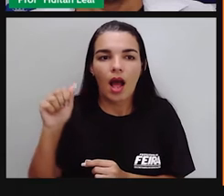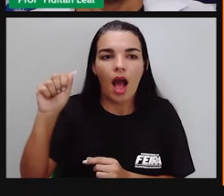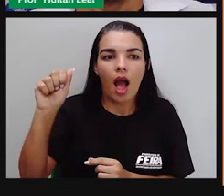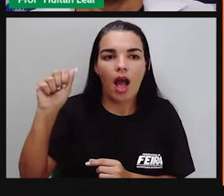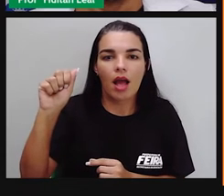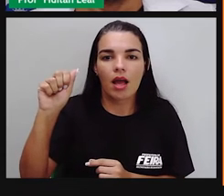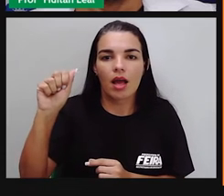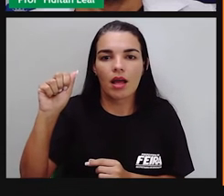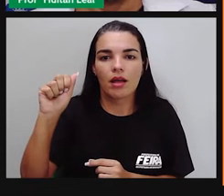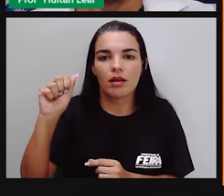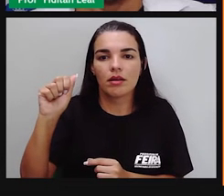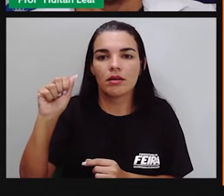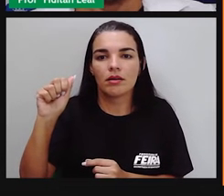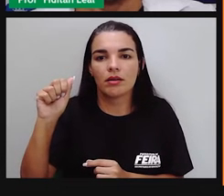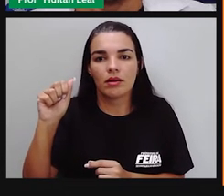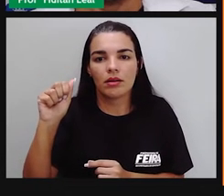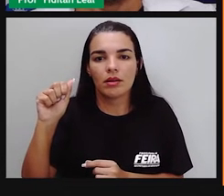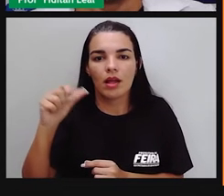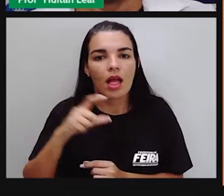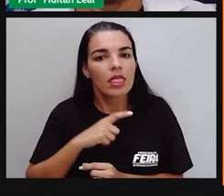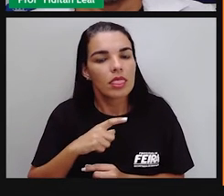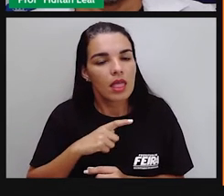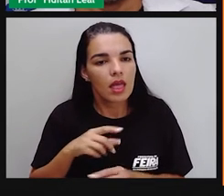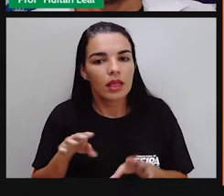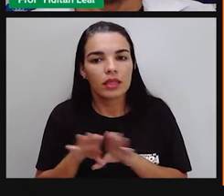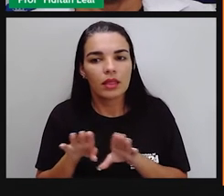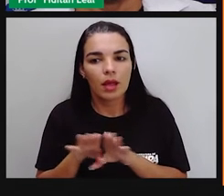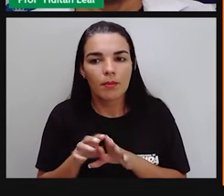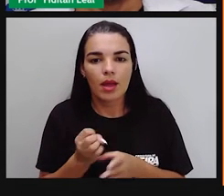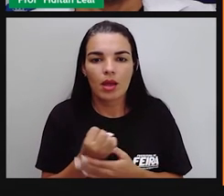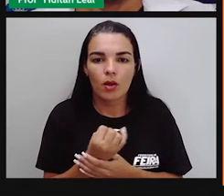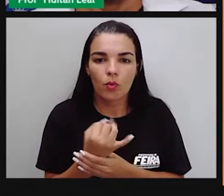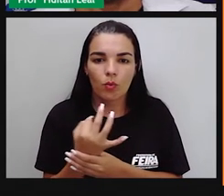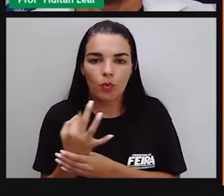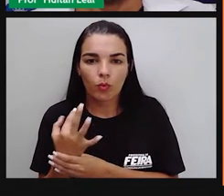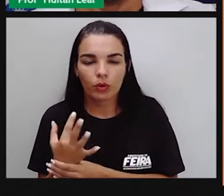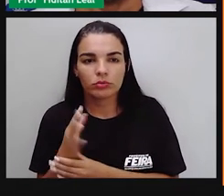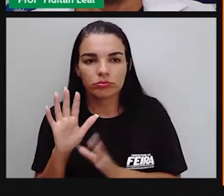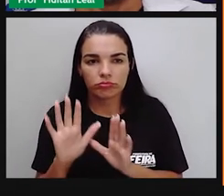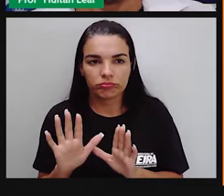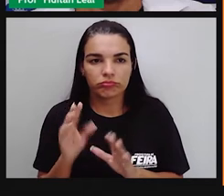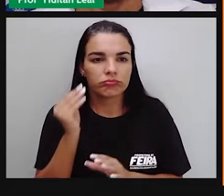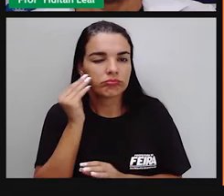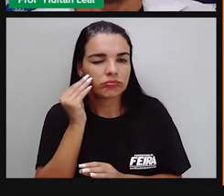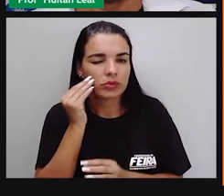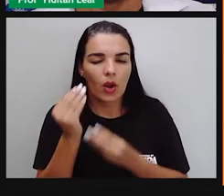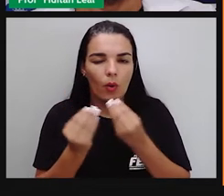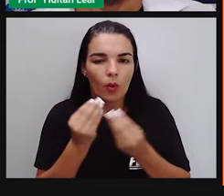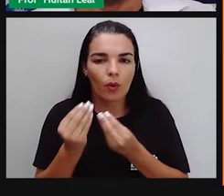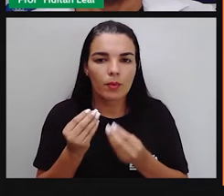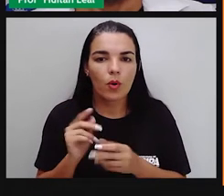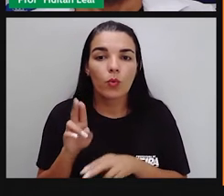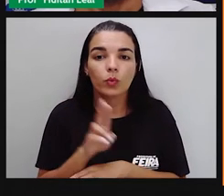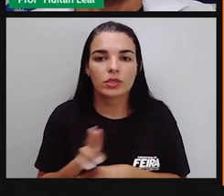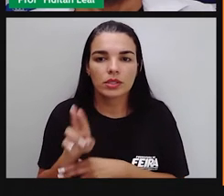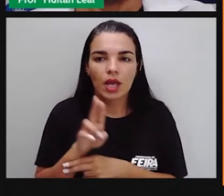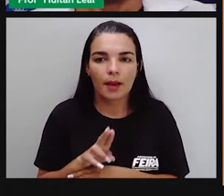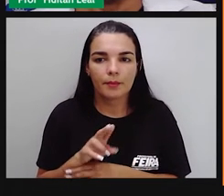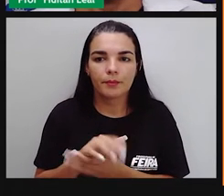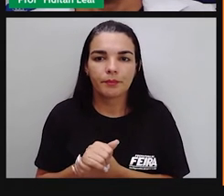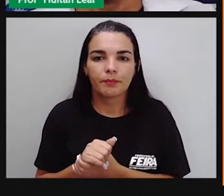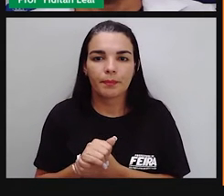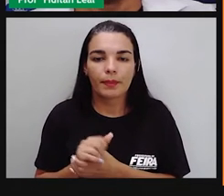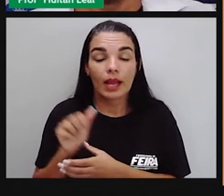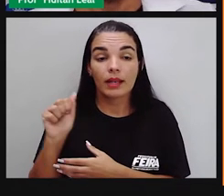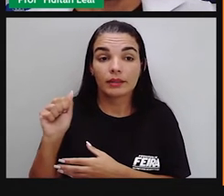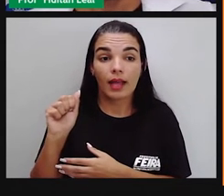existem também uma quantidade relativa de metonímia, de forma de utilizar metonímia. Então,